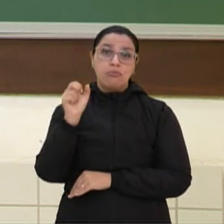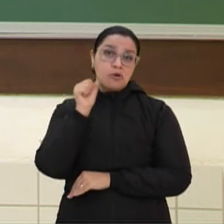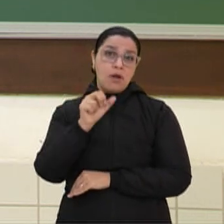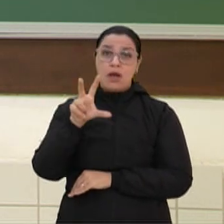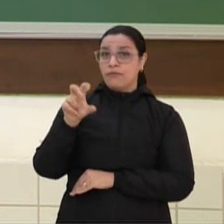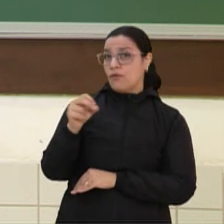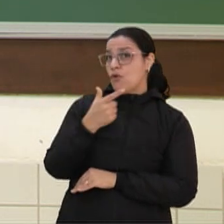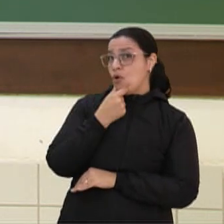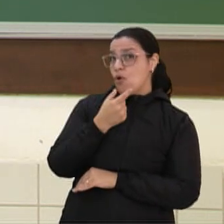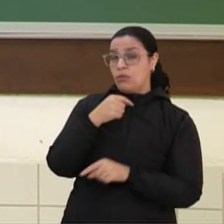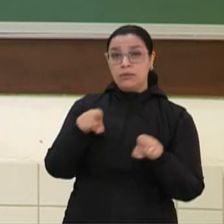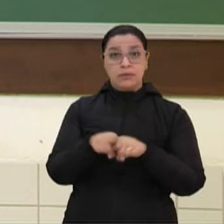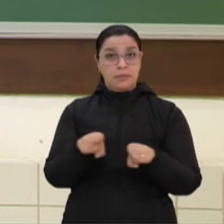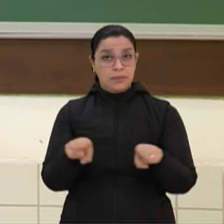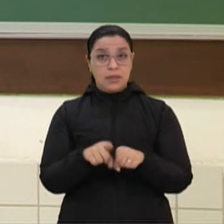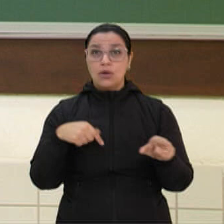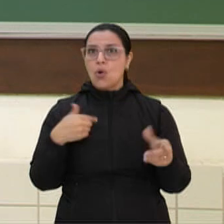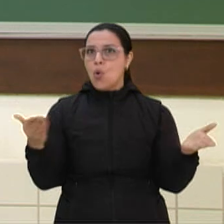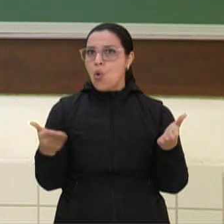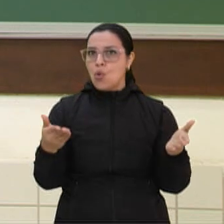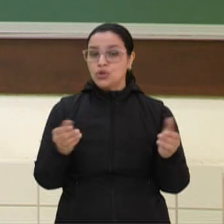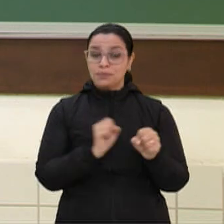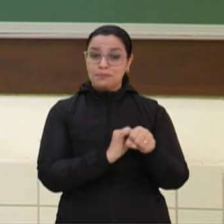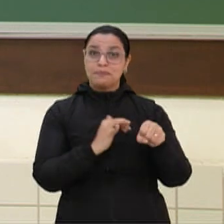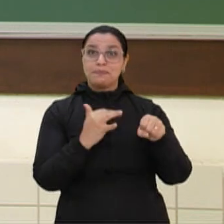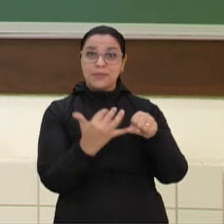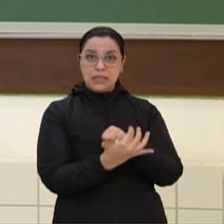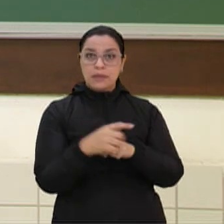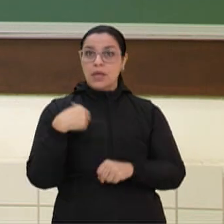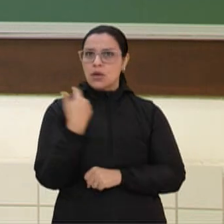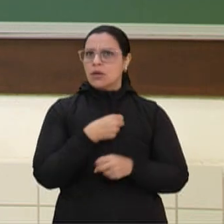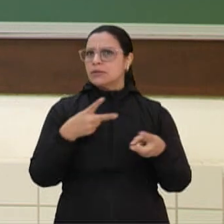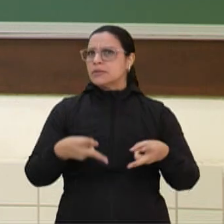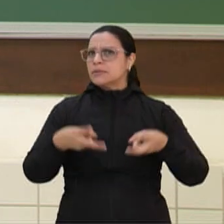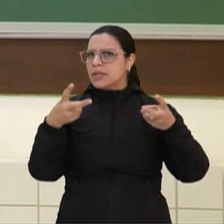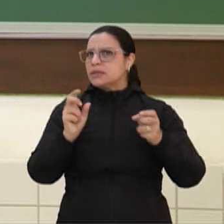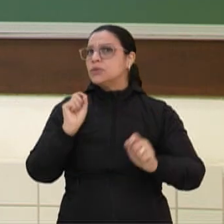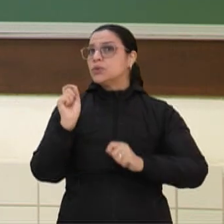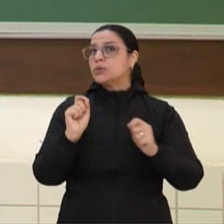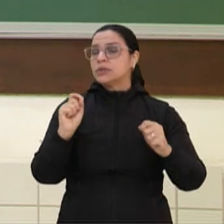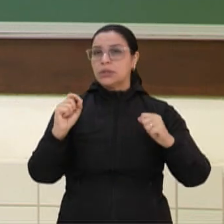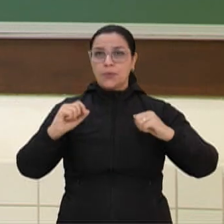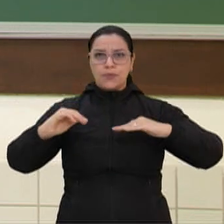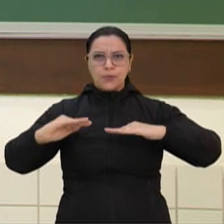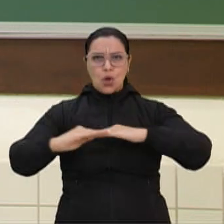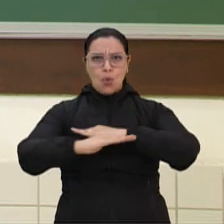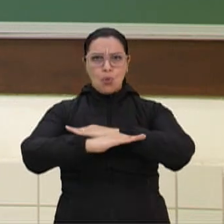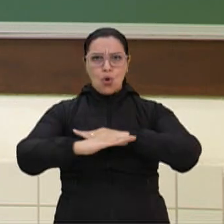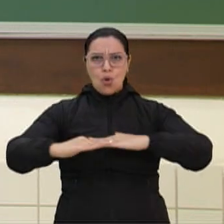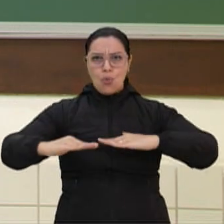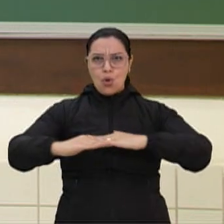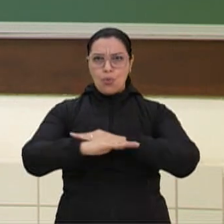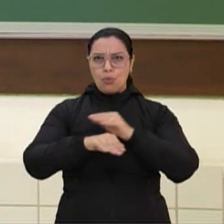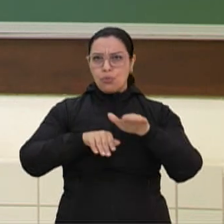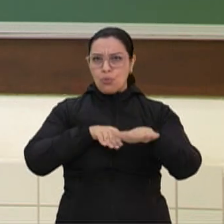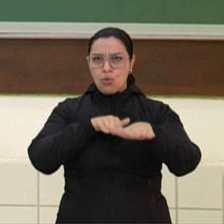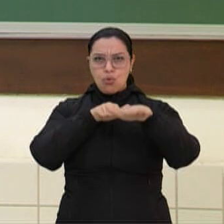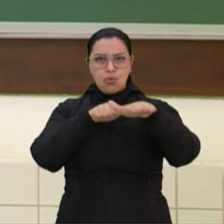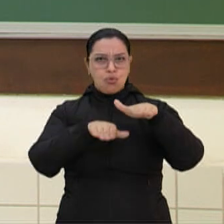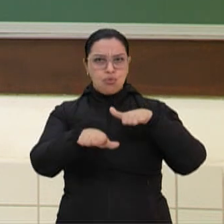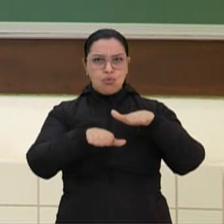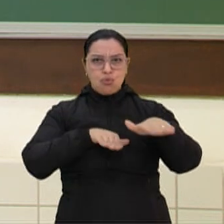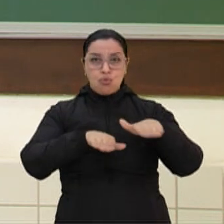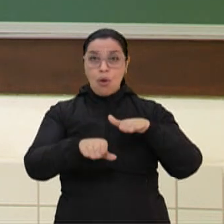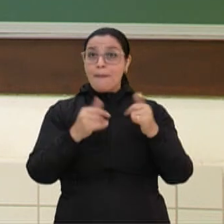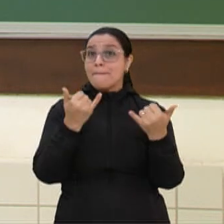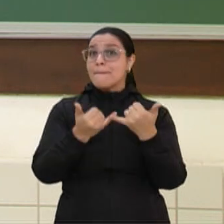enfim. Hoje, nesses tempos de pandemia, nós percebemos que o trânsito, ele parece que